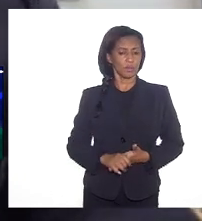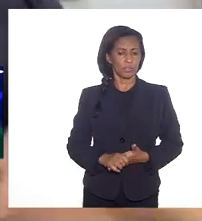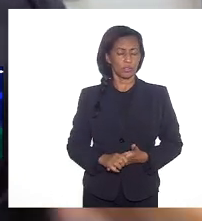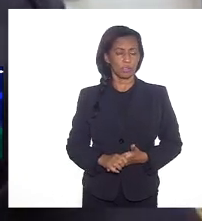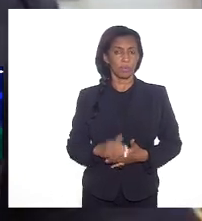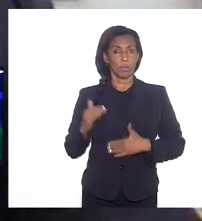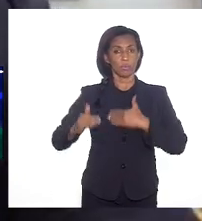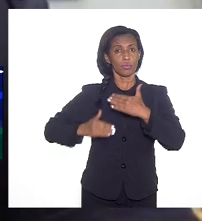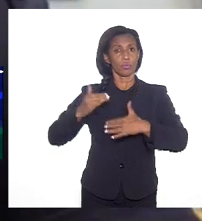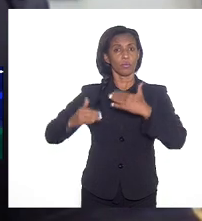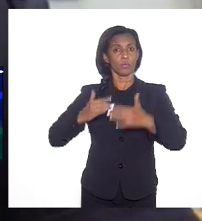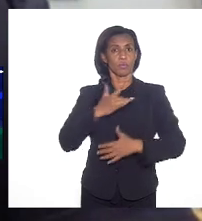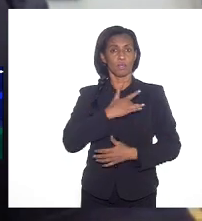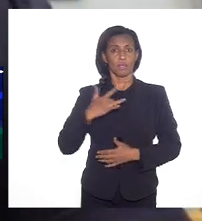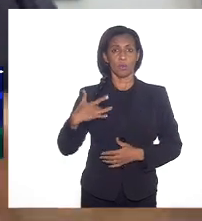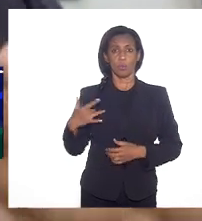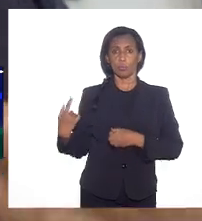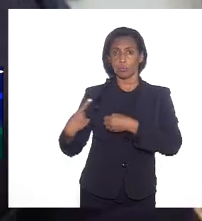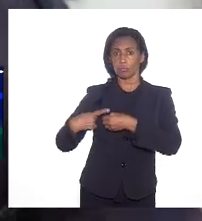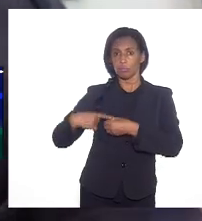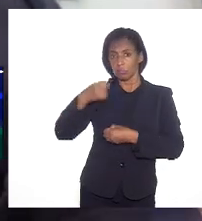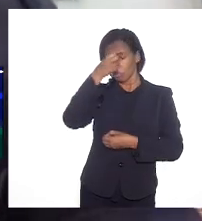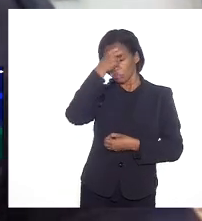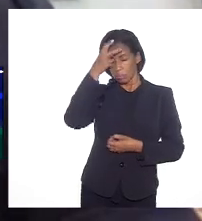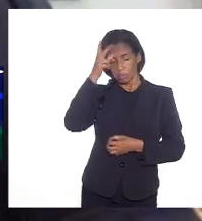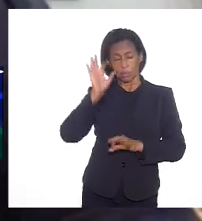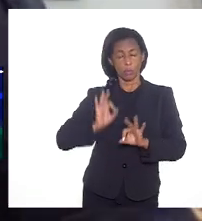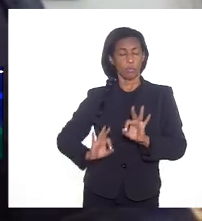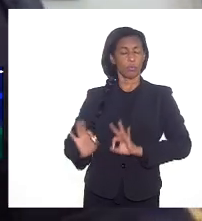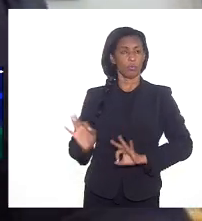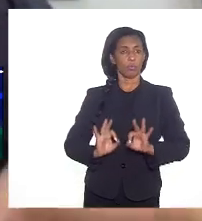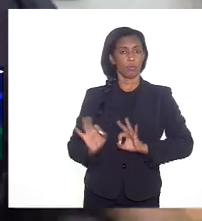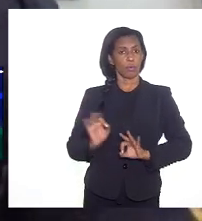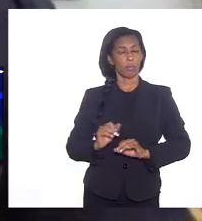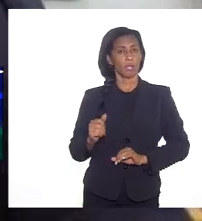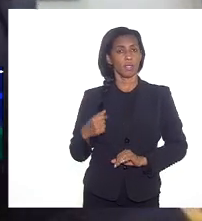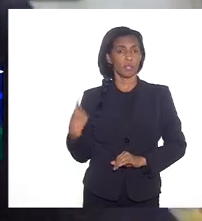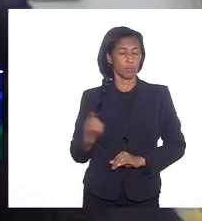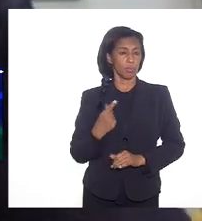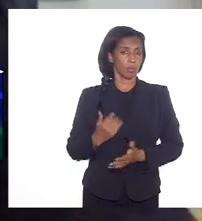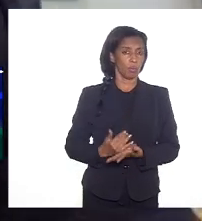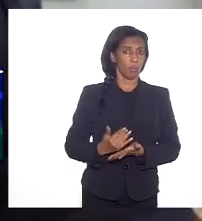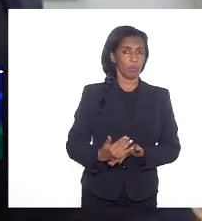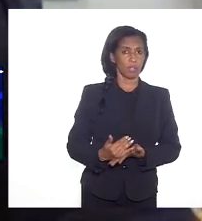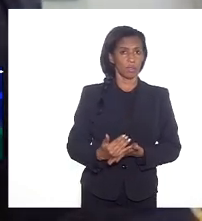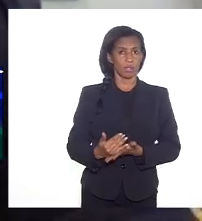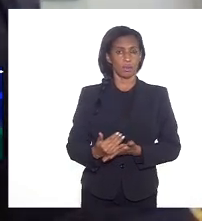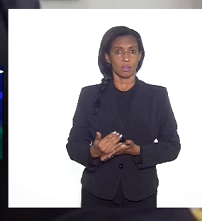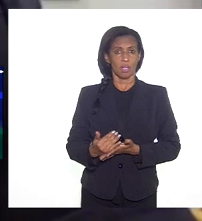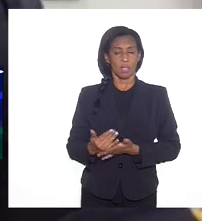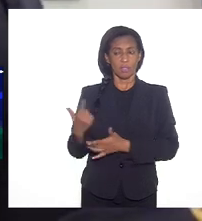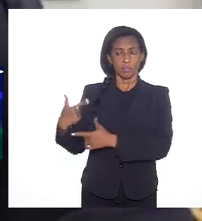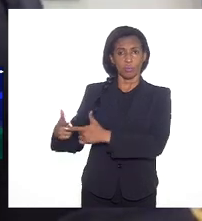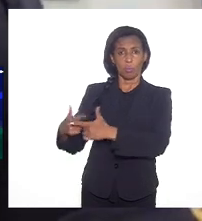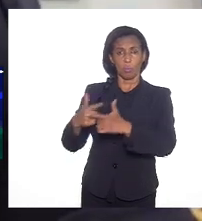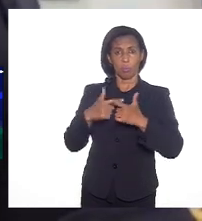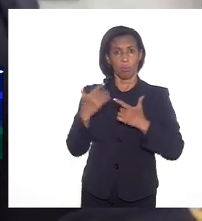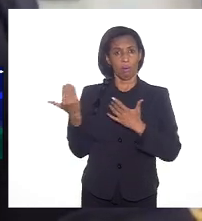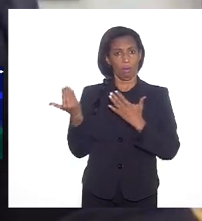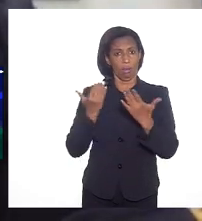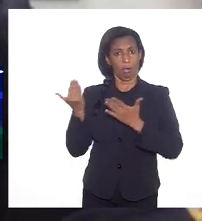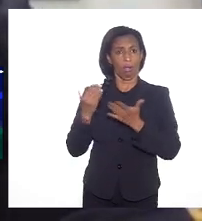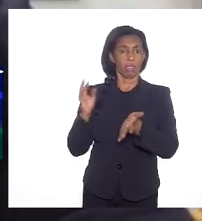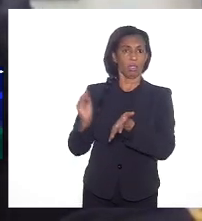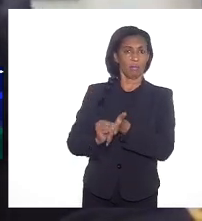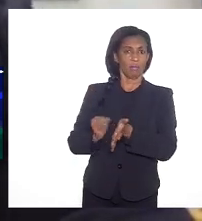para o desenvolvimento da saúde dos municípios e como forma que a gente possa começar a enfrentar essa precariedade das relações de emprego então